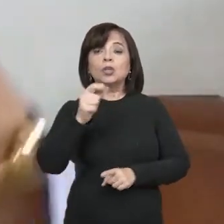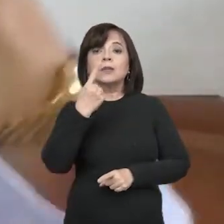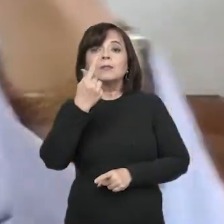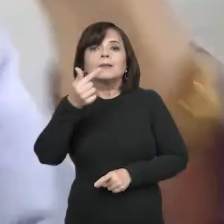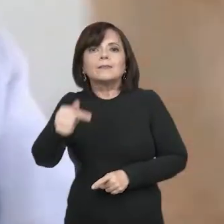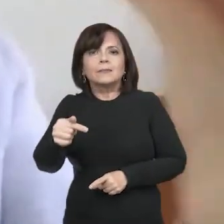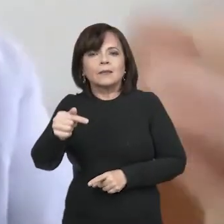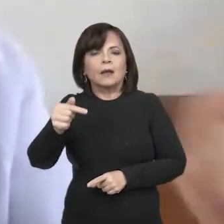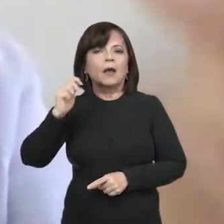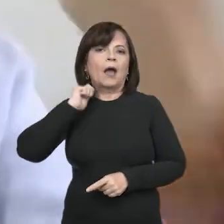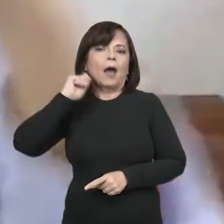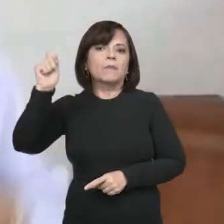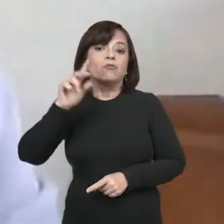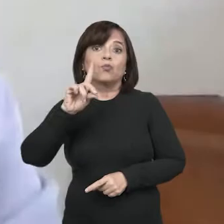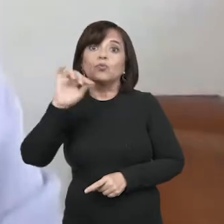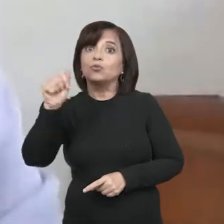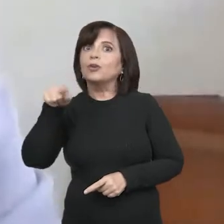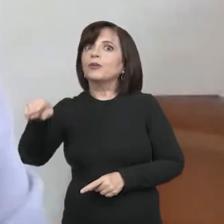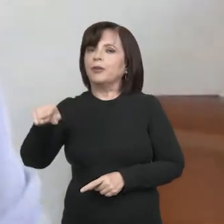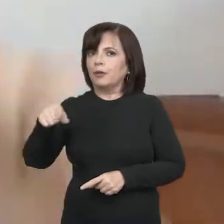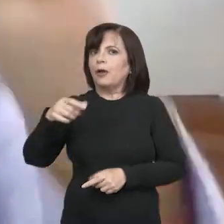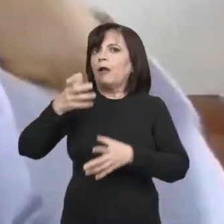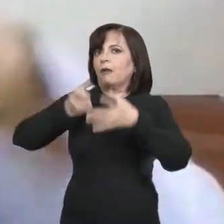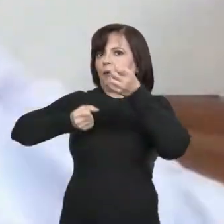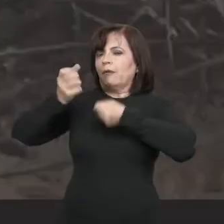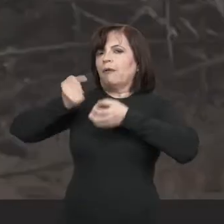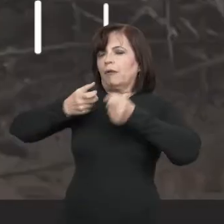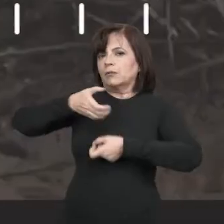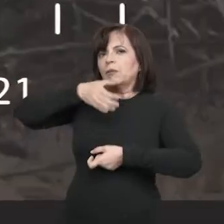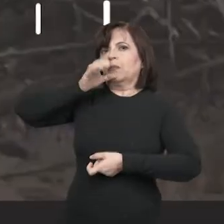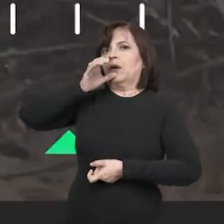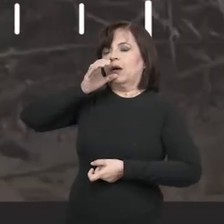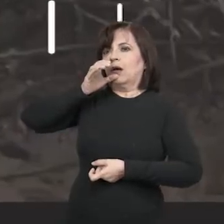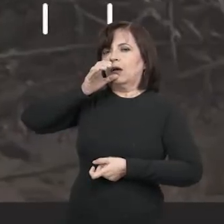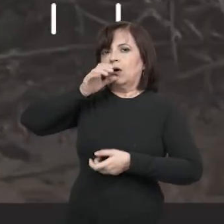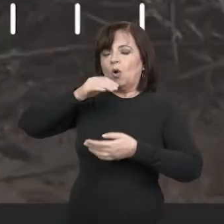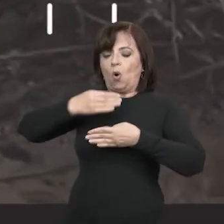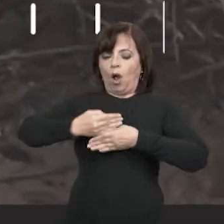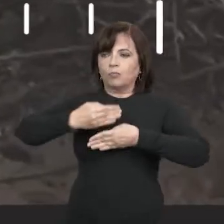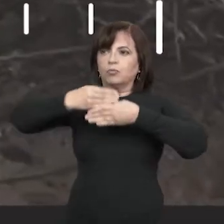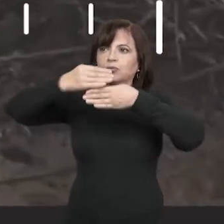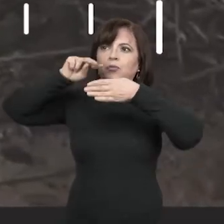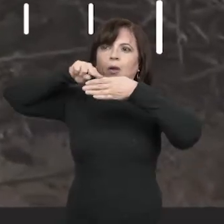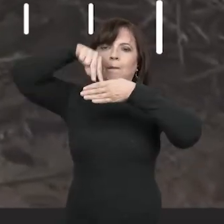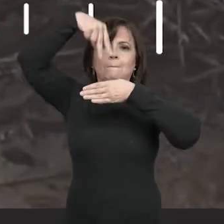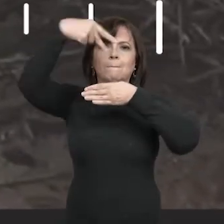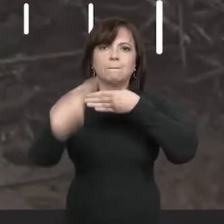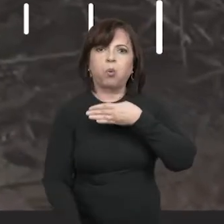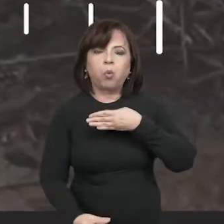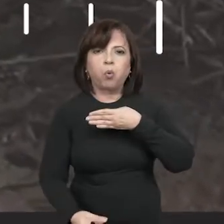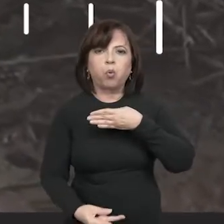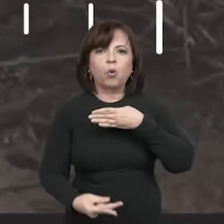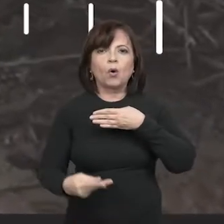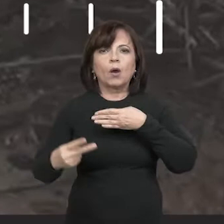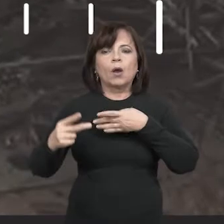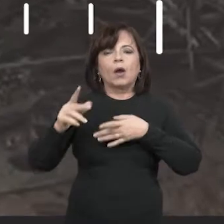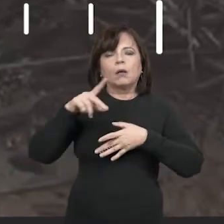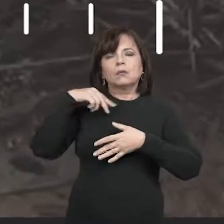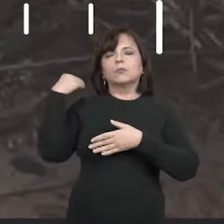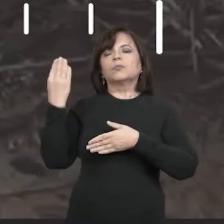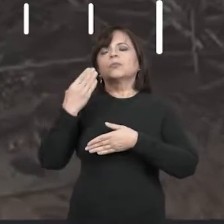foi levada para fora de casa, que foi o dia que ela bebeu leite, e foi jogada nesse barranco de 7 metros de altura.